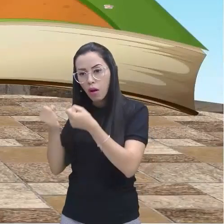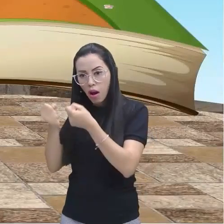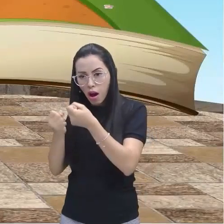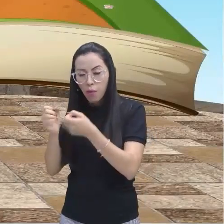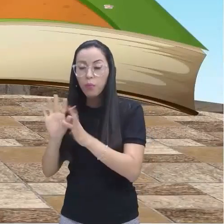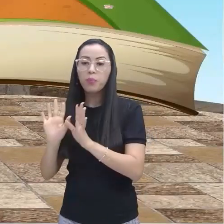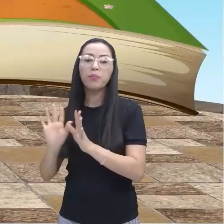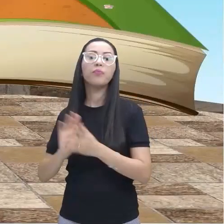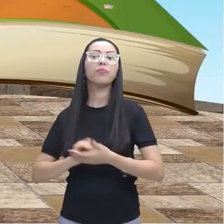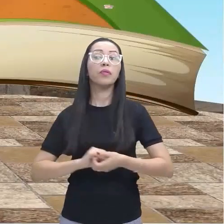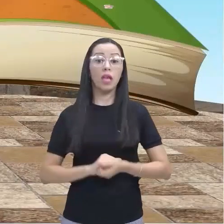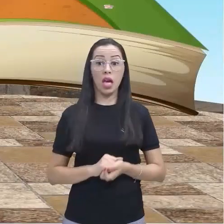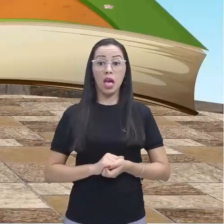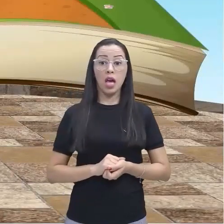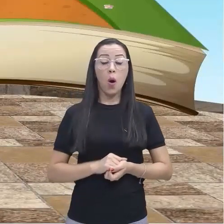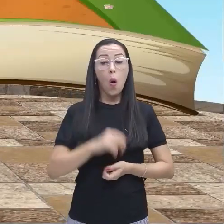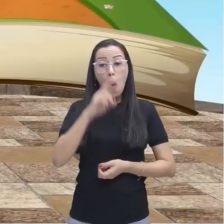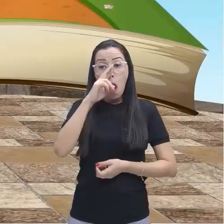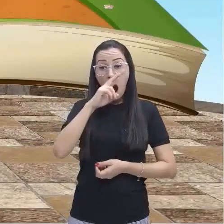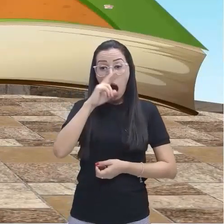Nisto apareceu o ratinho.